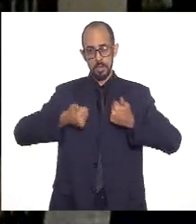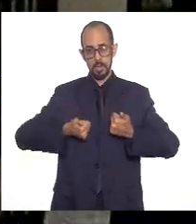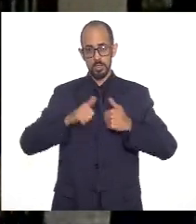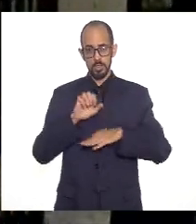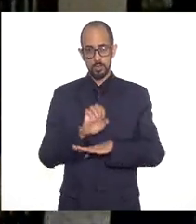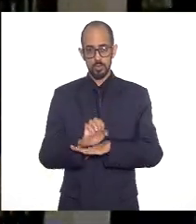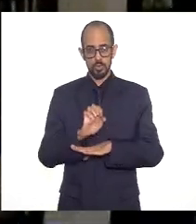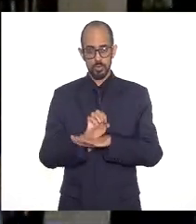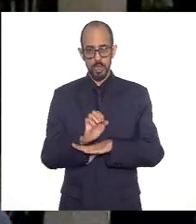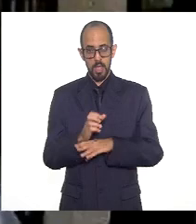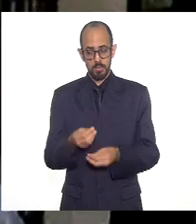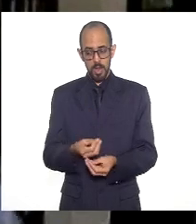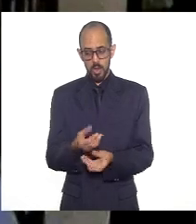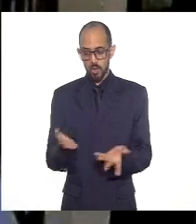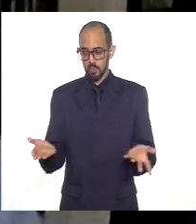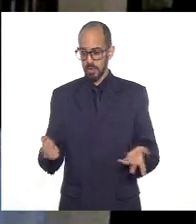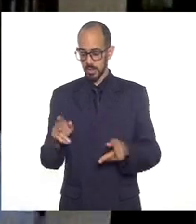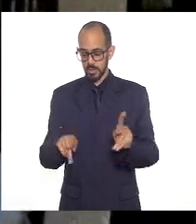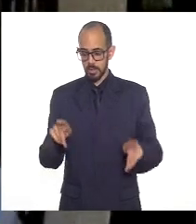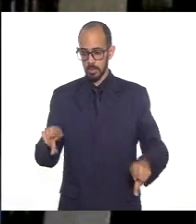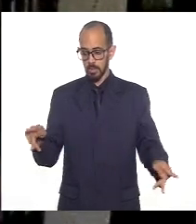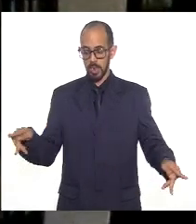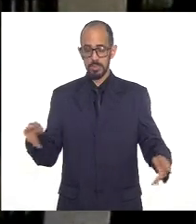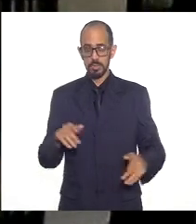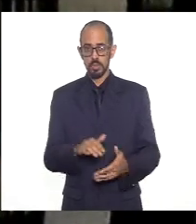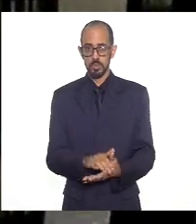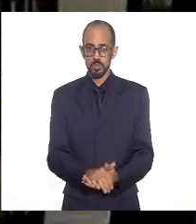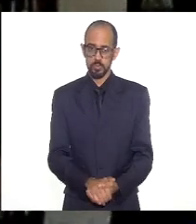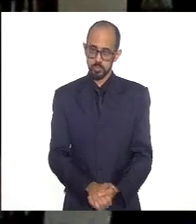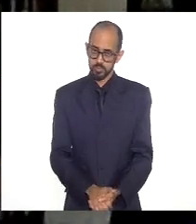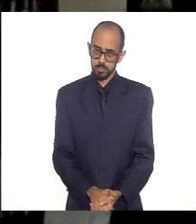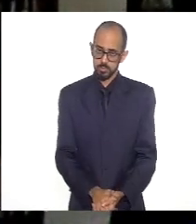deve oferecer à sua população.